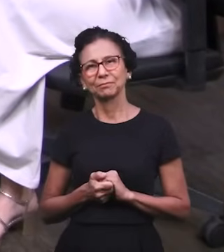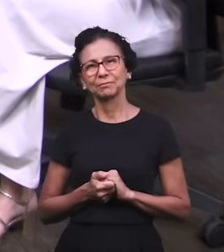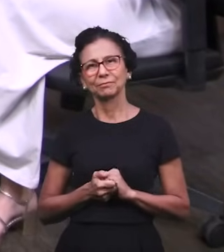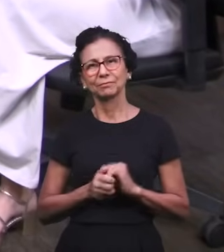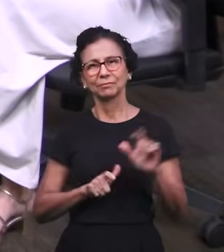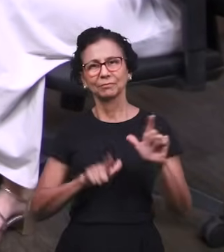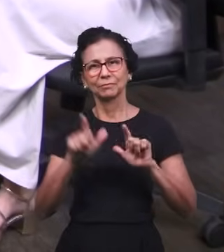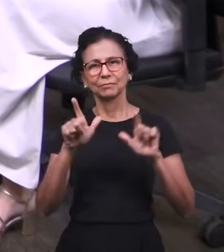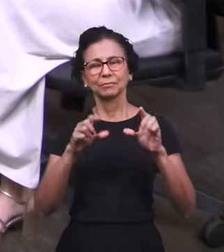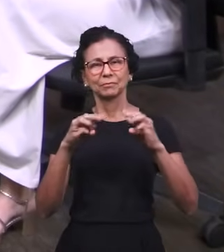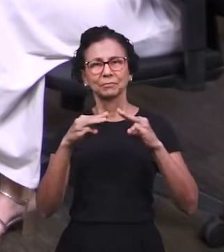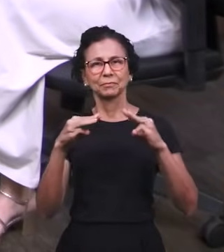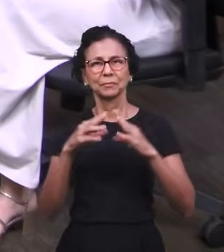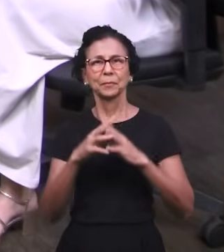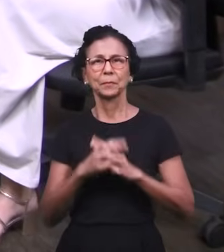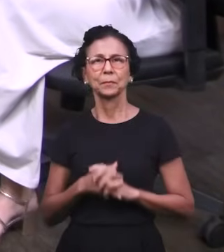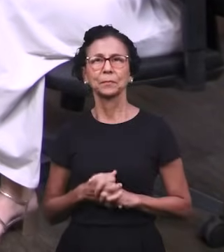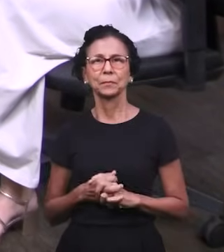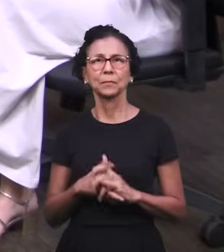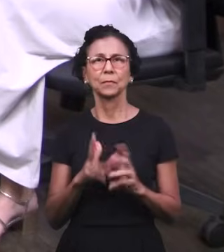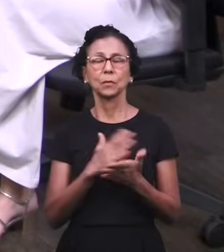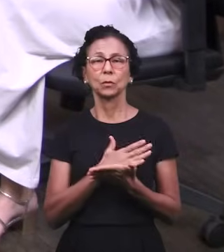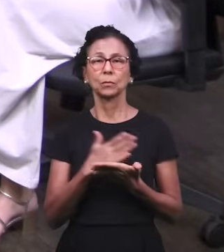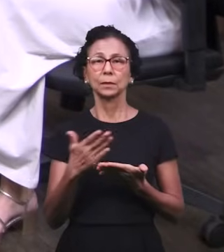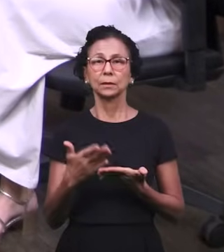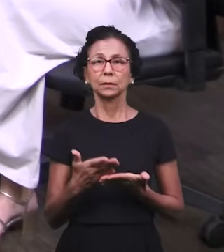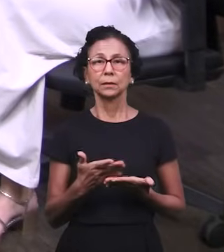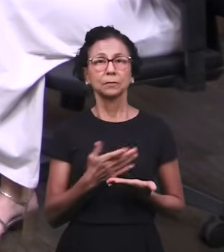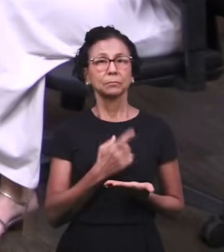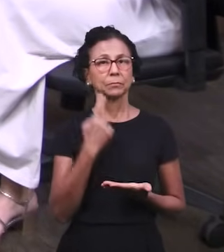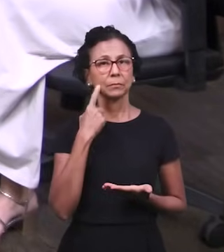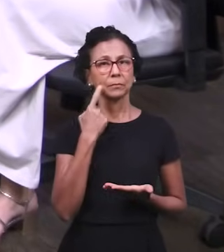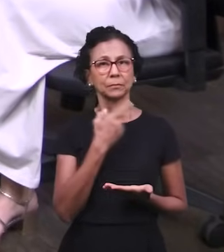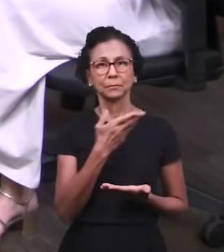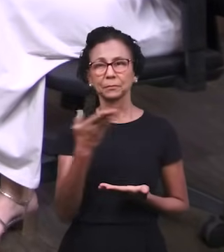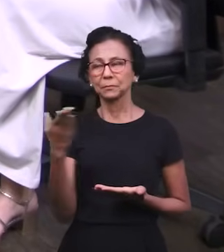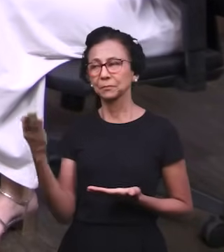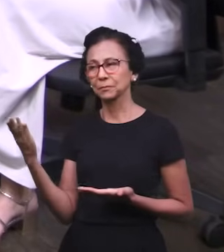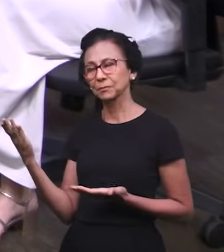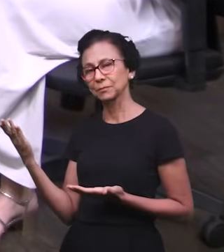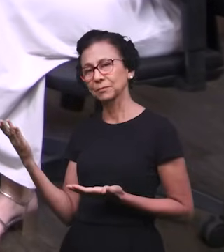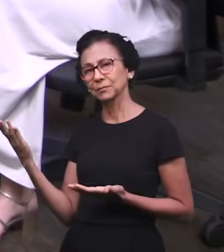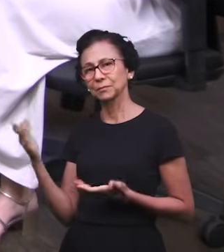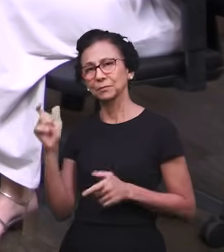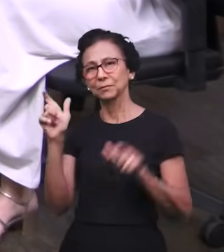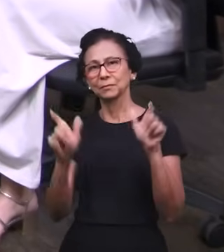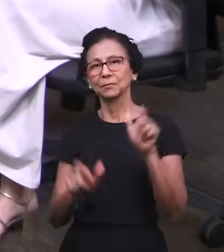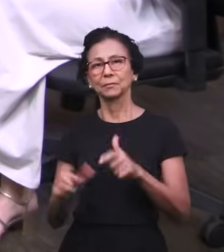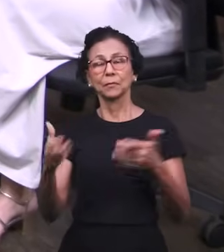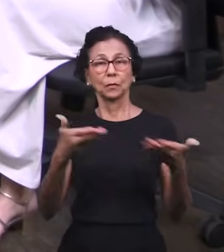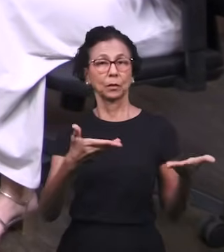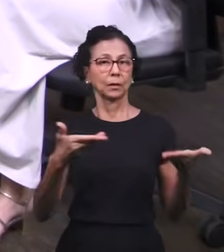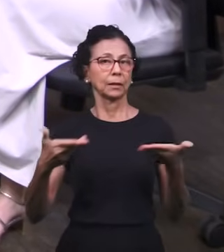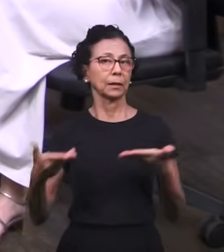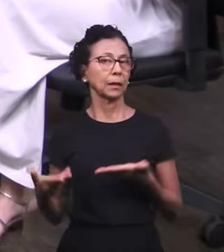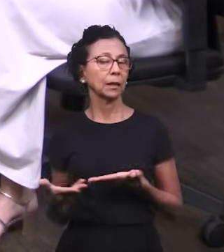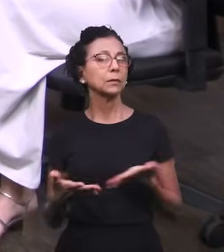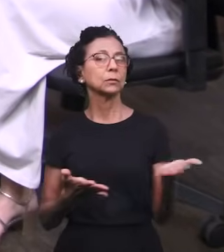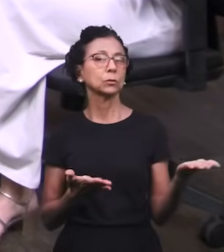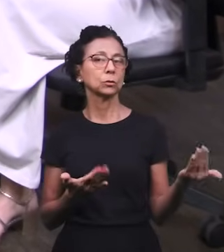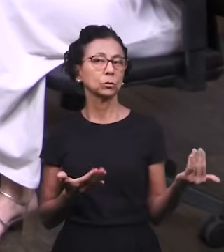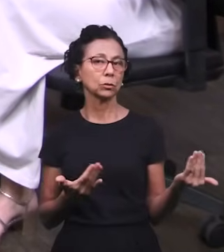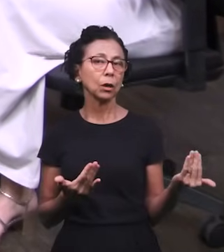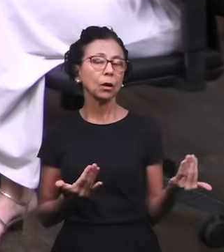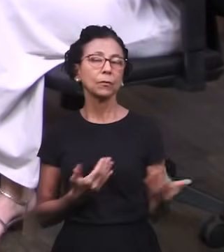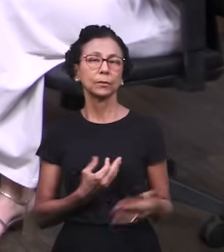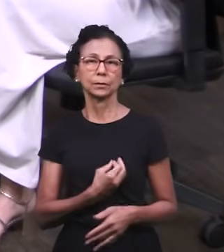quem são os nossos convidados de hoje, quem está presente aqui conosco, um grupo de jovens e o pastor convidado. Eu vou